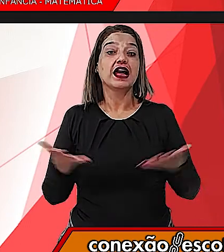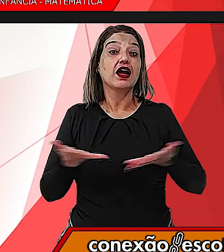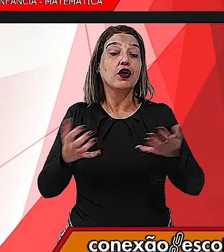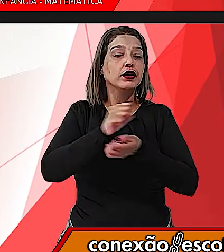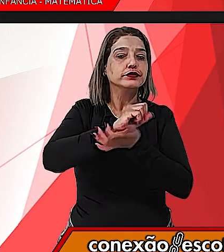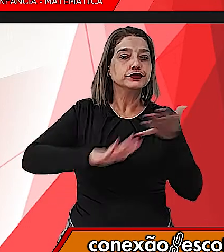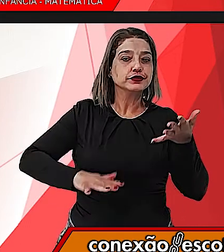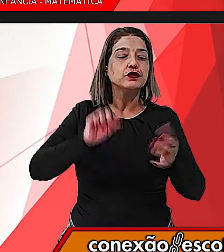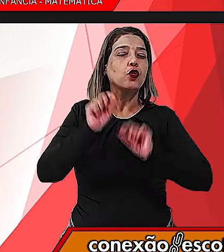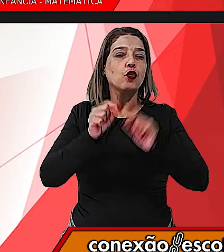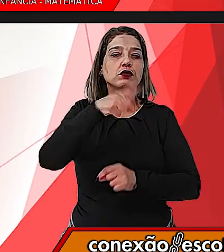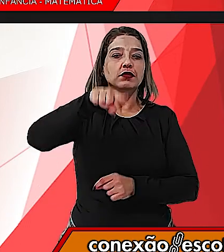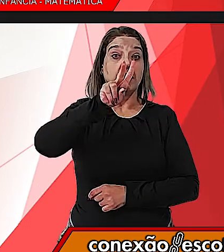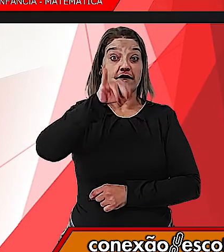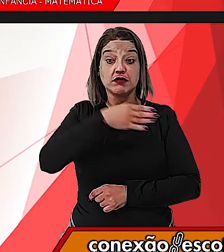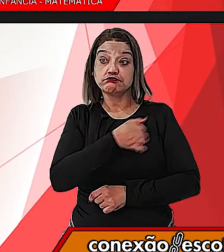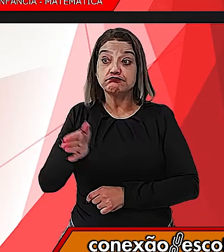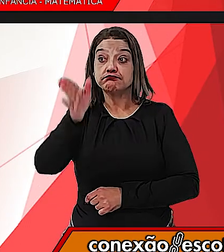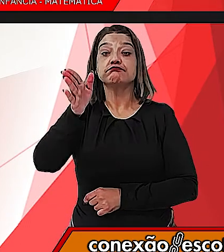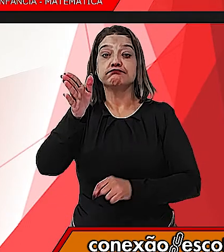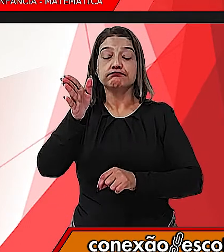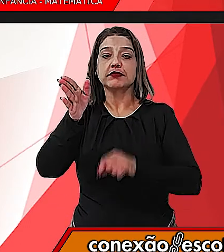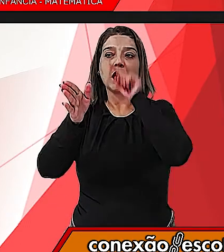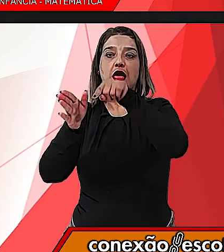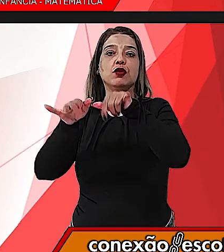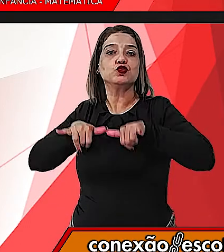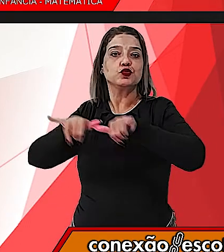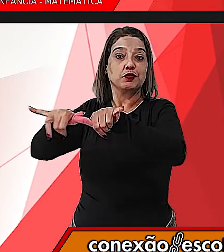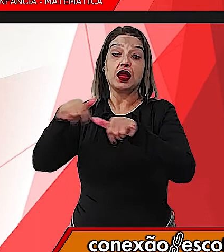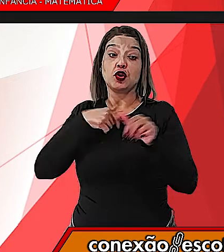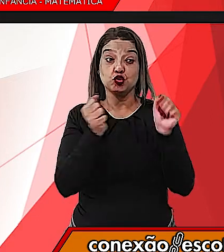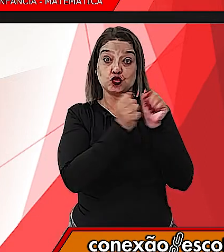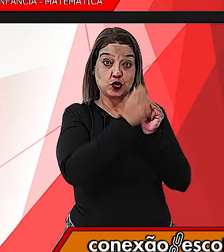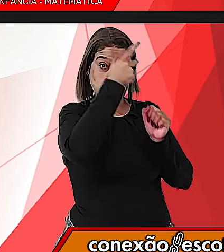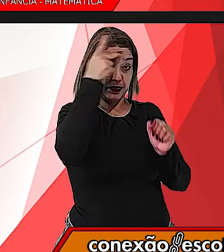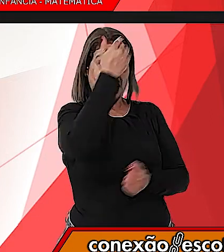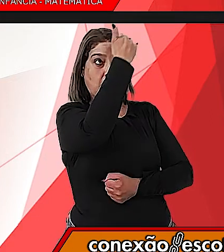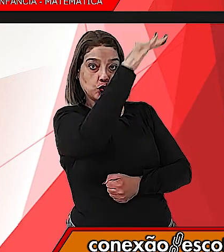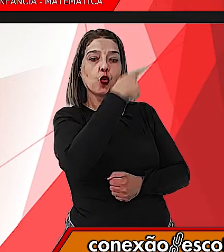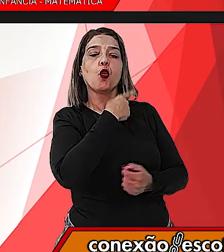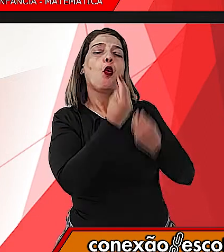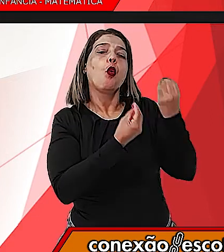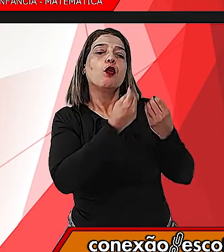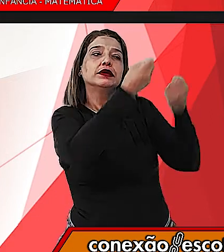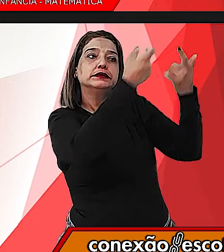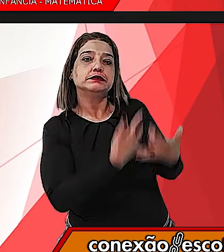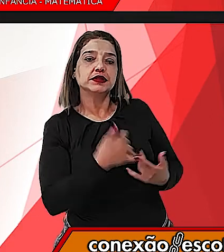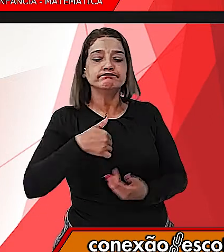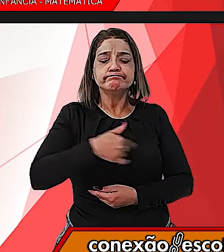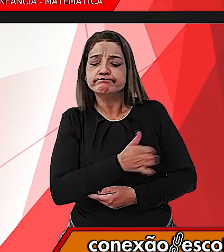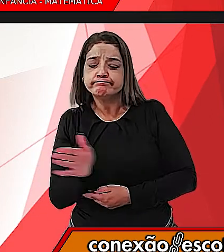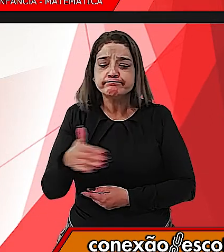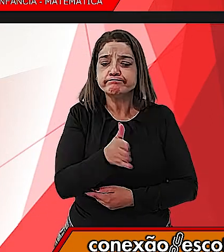atividade, trajeto para o supermercado. Com a ajuda de um adulto, você vai desenhar o trajeto que você faz de sua casa até